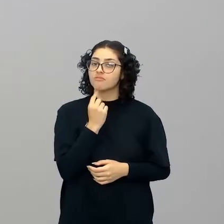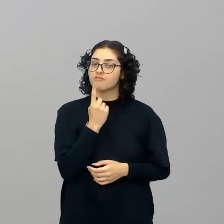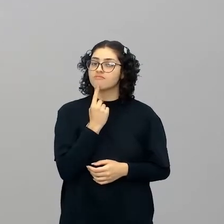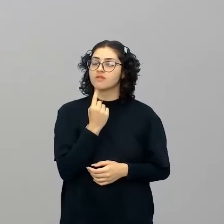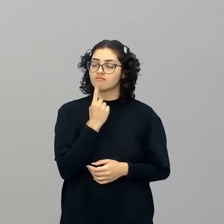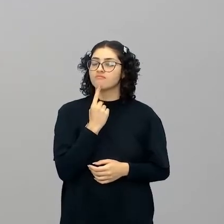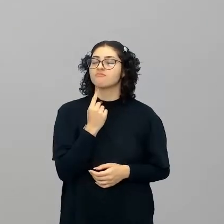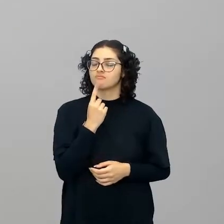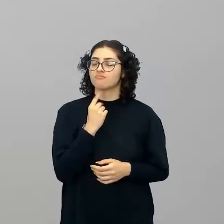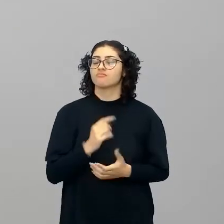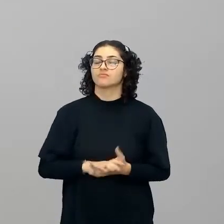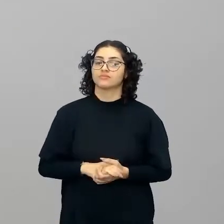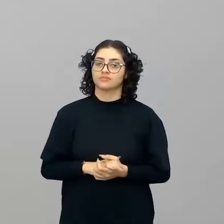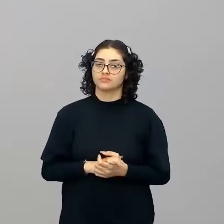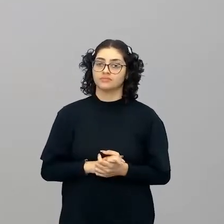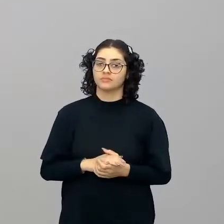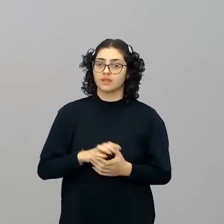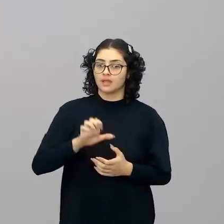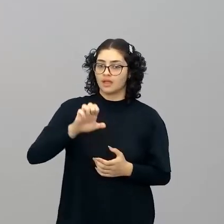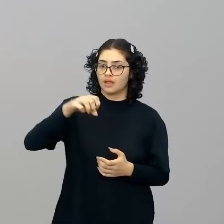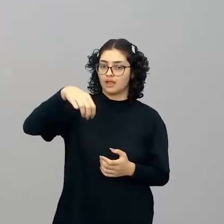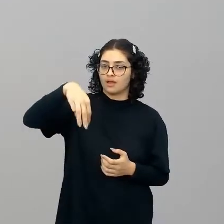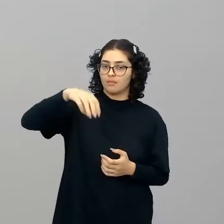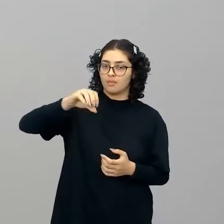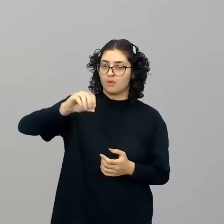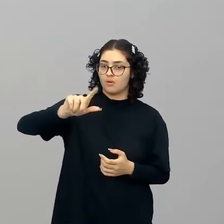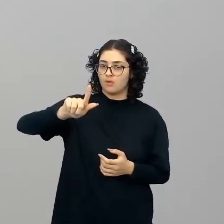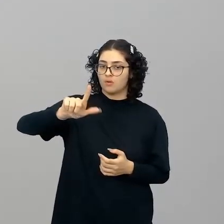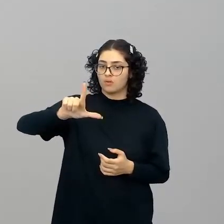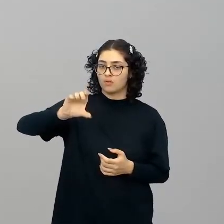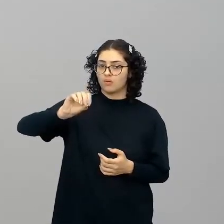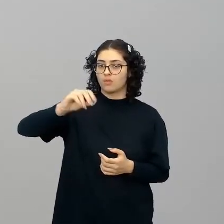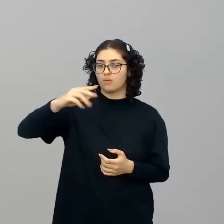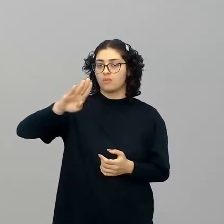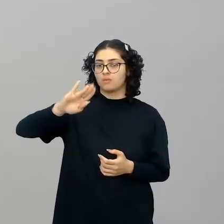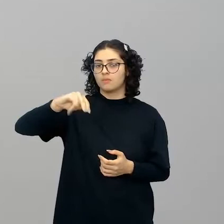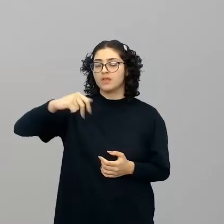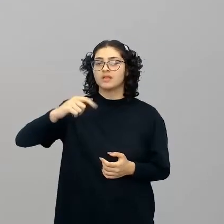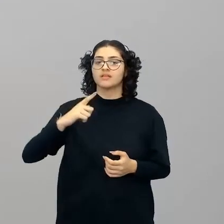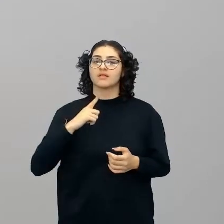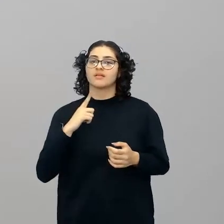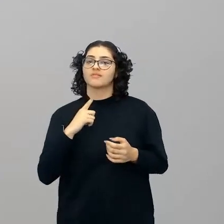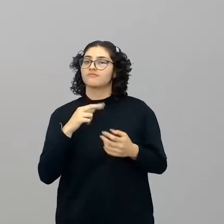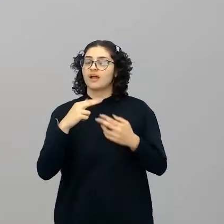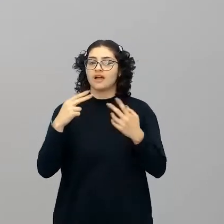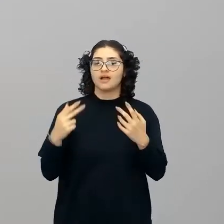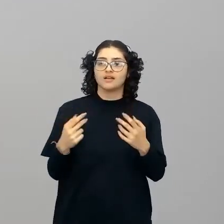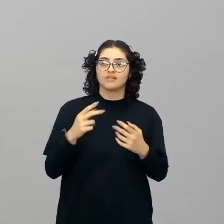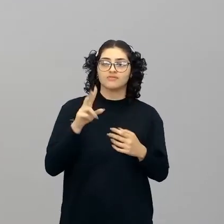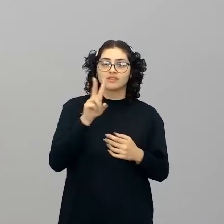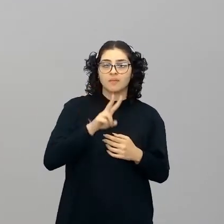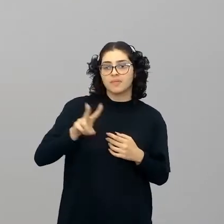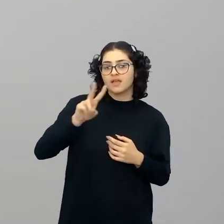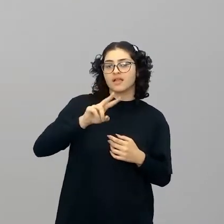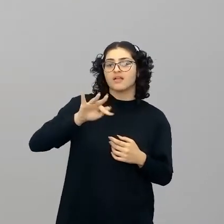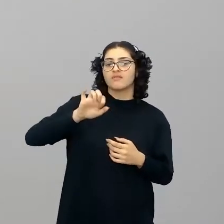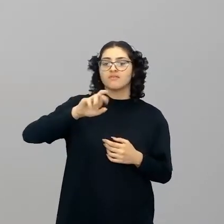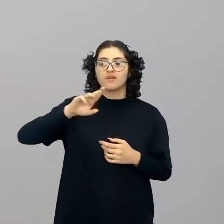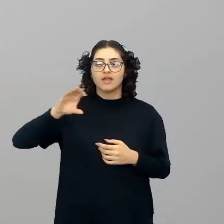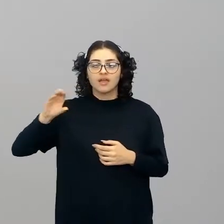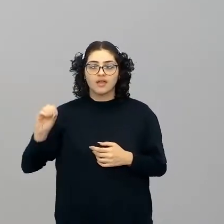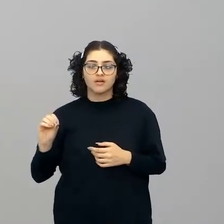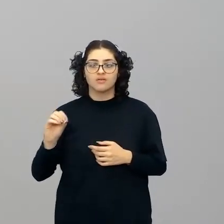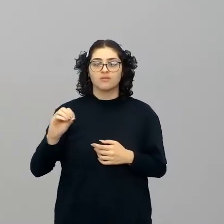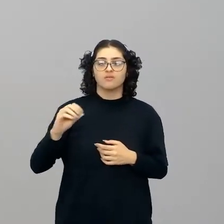glóbulos vermelhos, né? De hemoglobina. Então, ali você tem concentrações de ferro, você tem aí a presença de proteínas, e